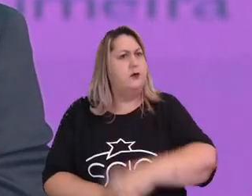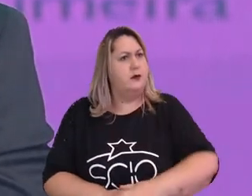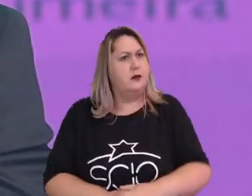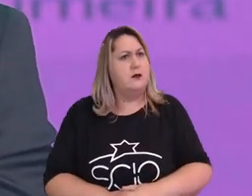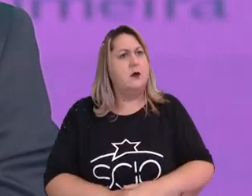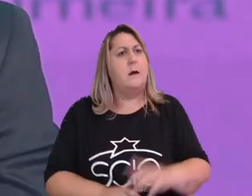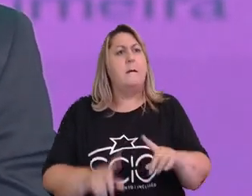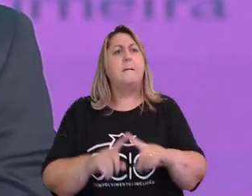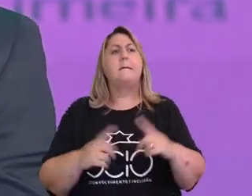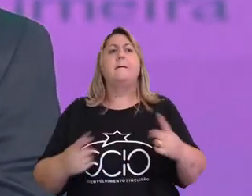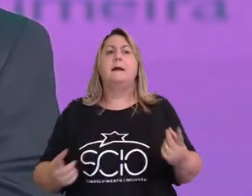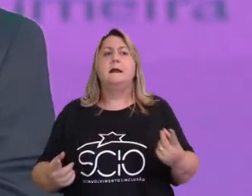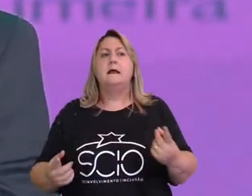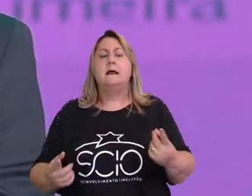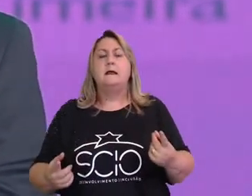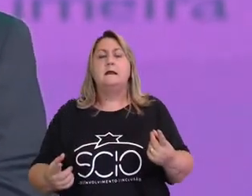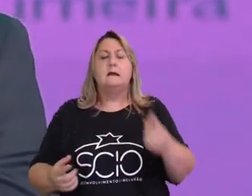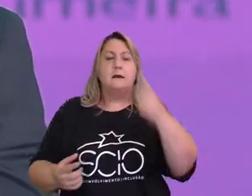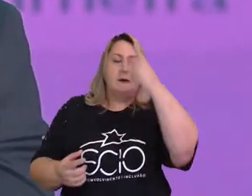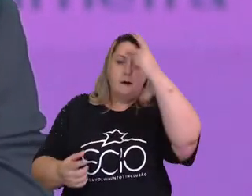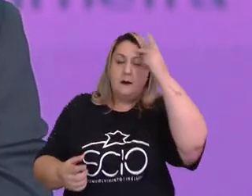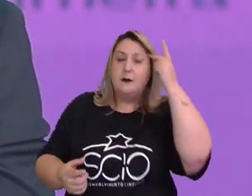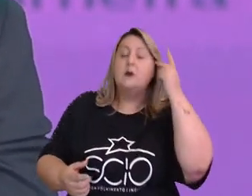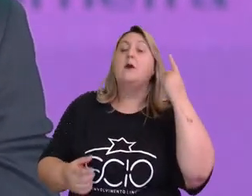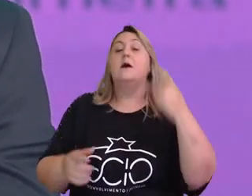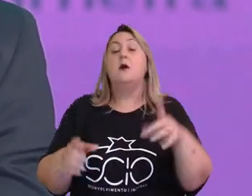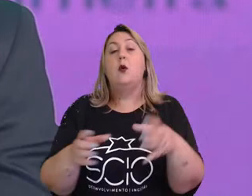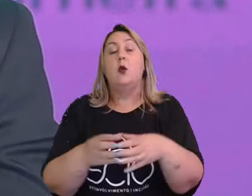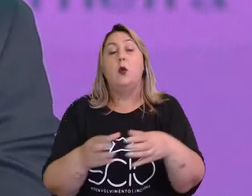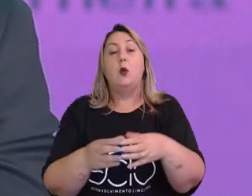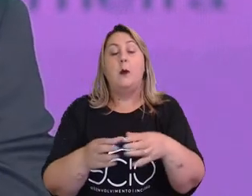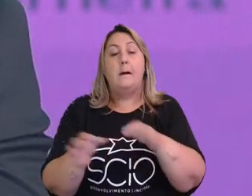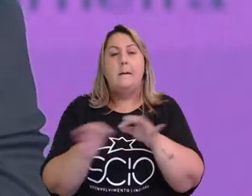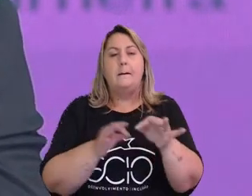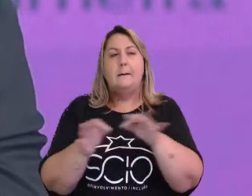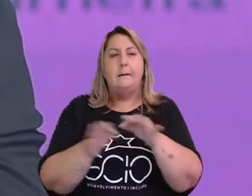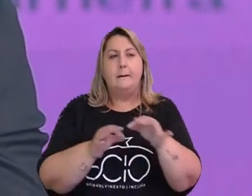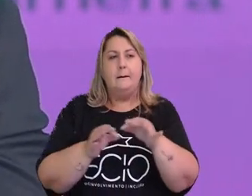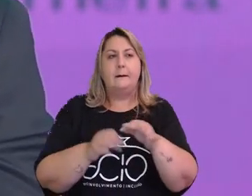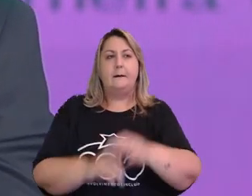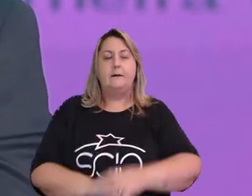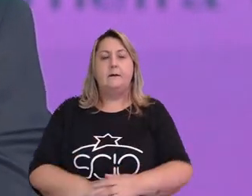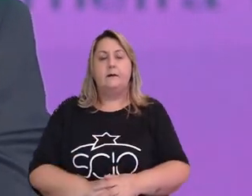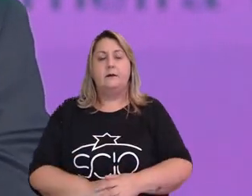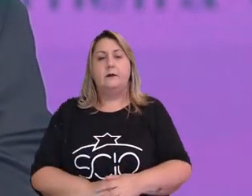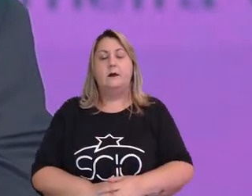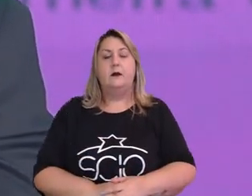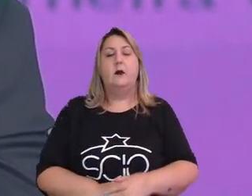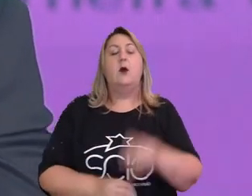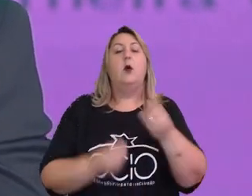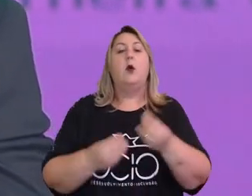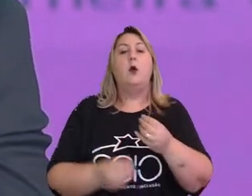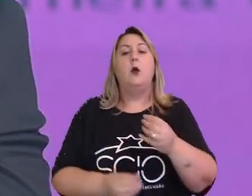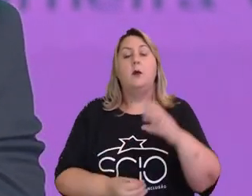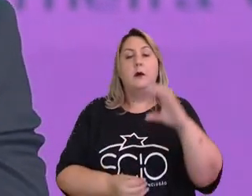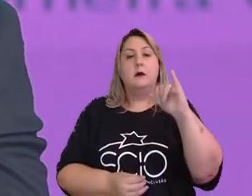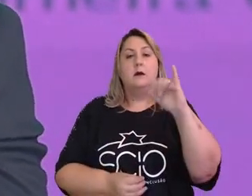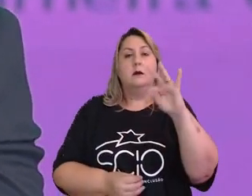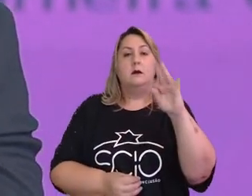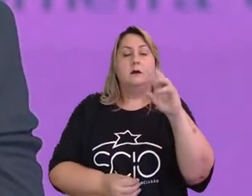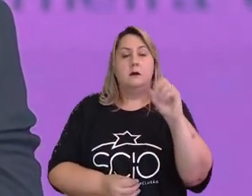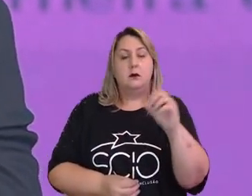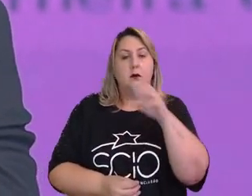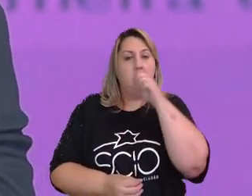Mas com pessoas, times, equipes preparadas, preparados como a CitruSuco tem,